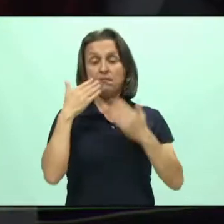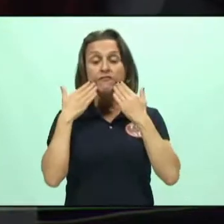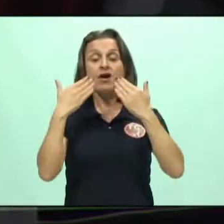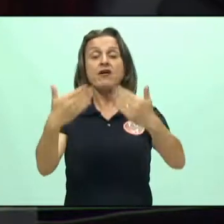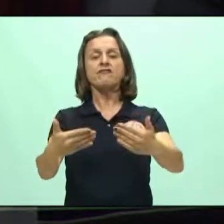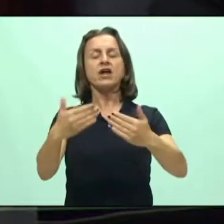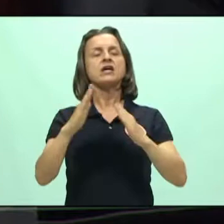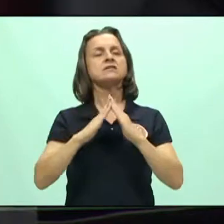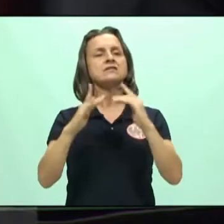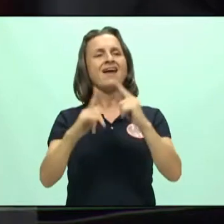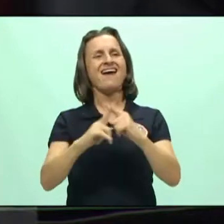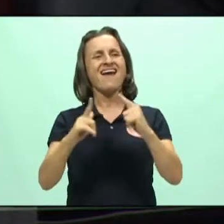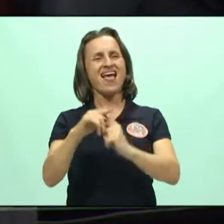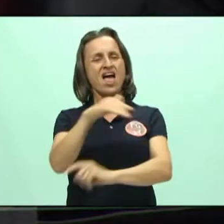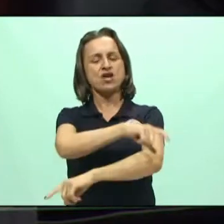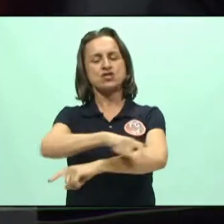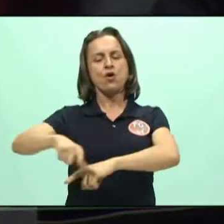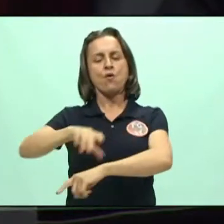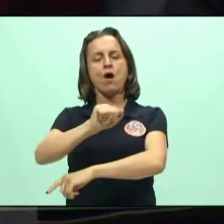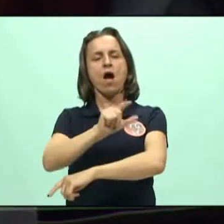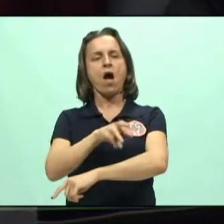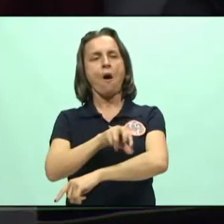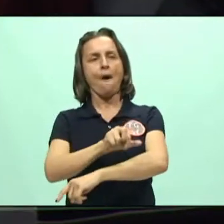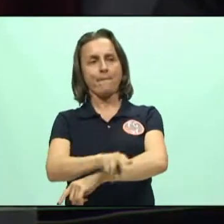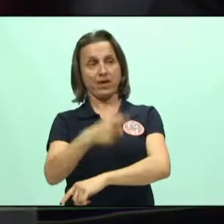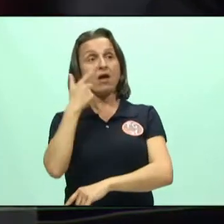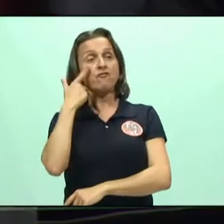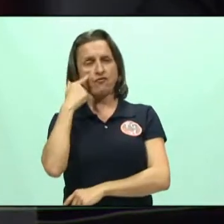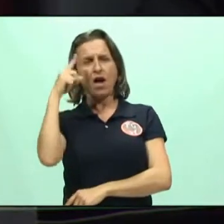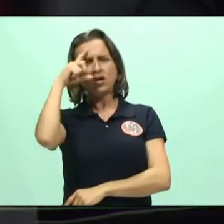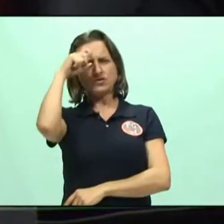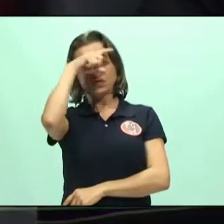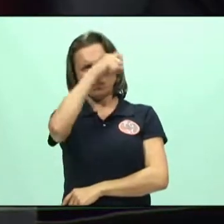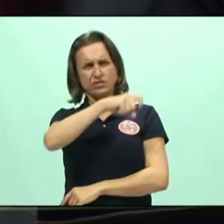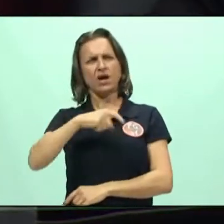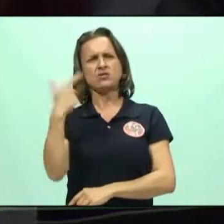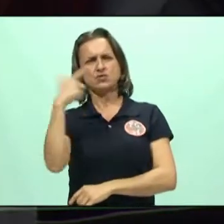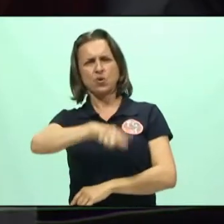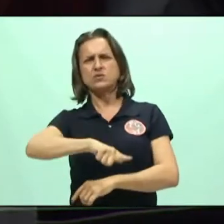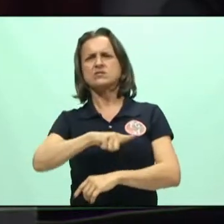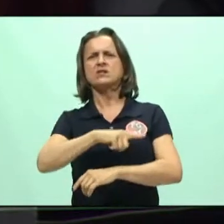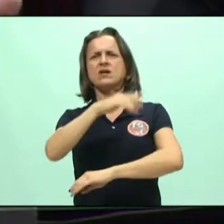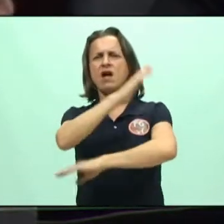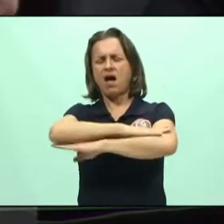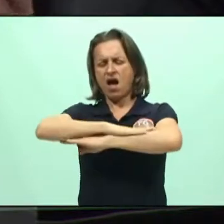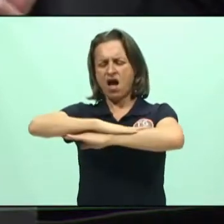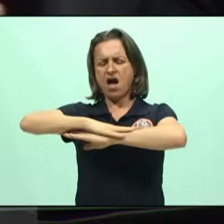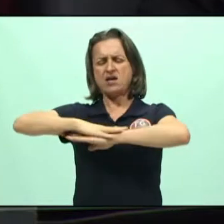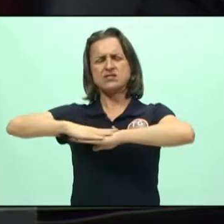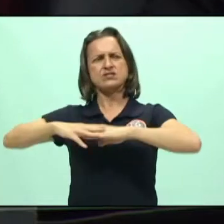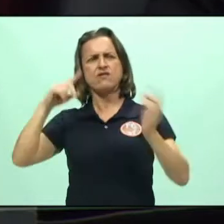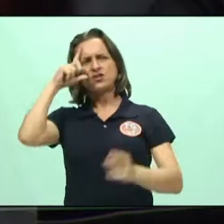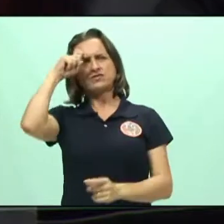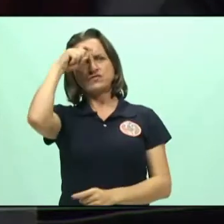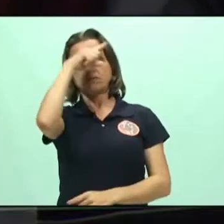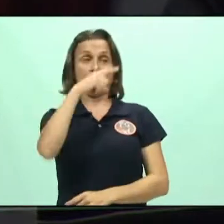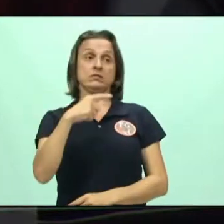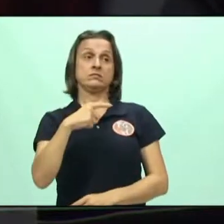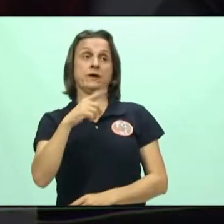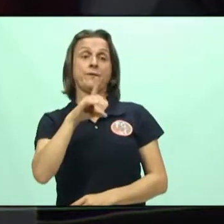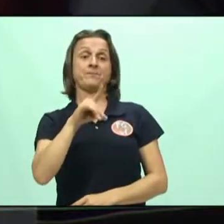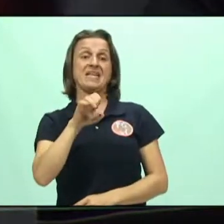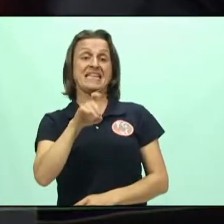lá olha a dificuldade para levar uma carrada de asfalto que foi lá conversei várias vezes com o dedão não tem culpa é a Semasa que tem que